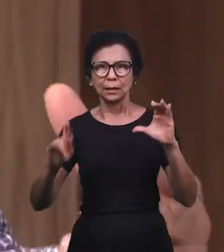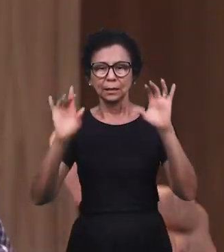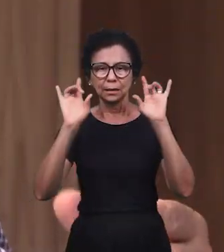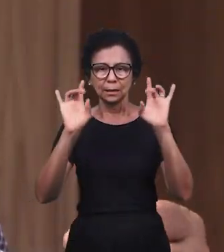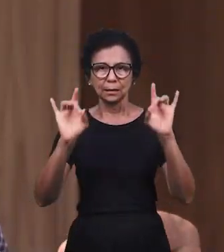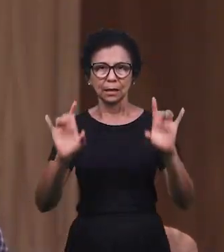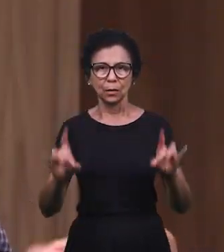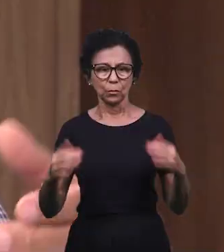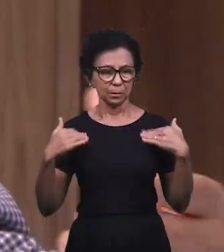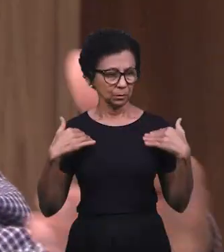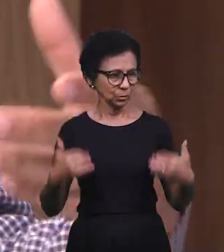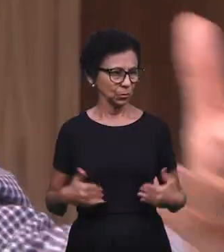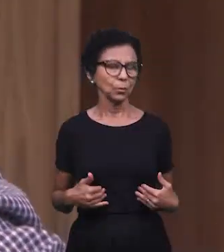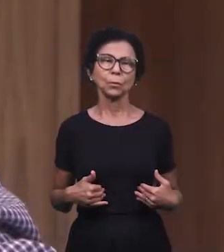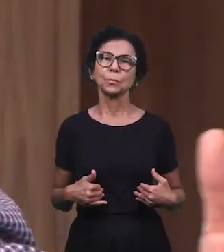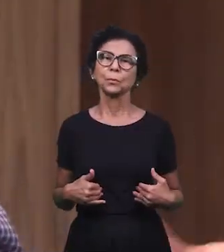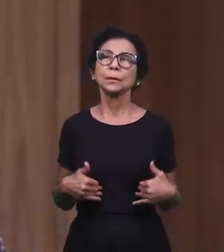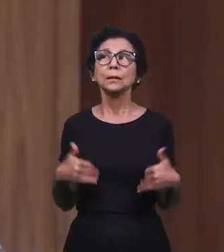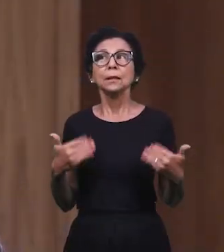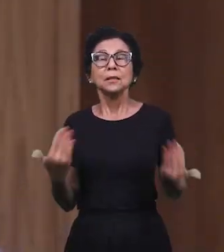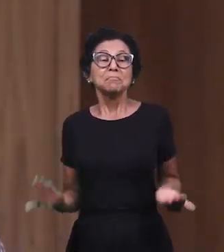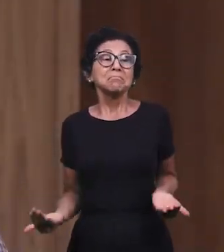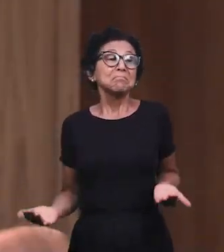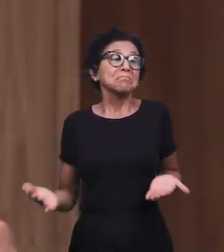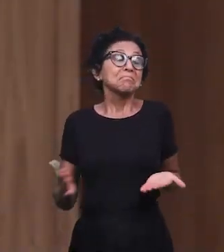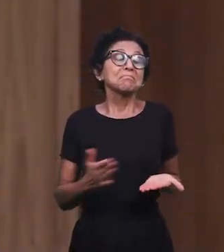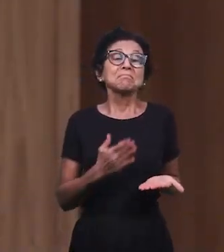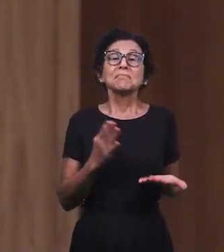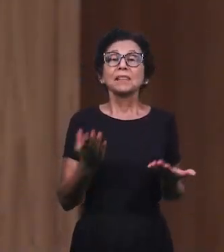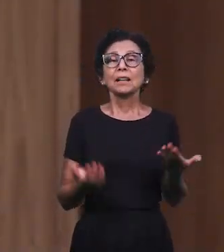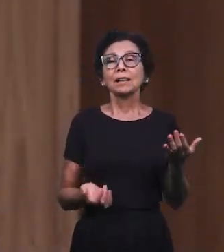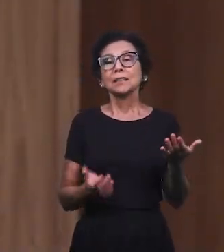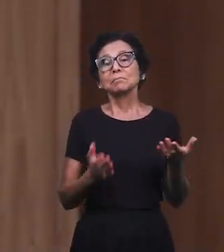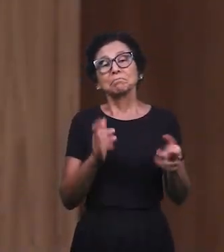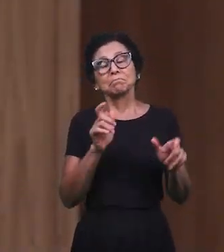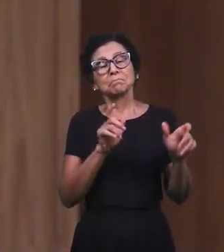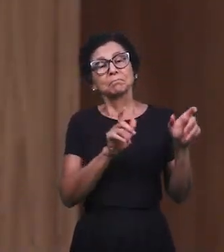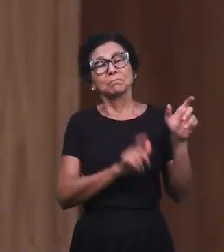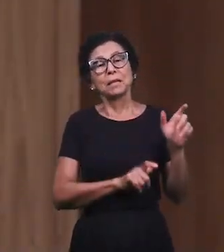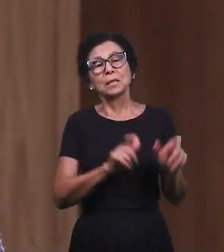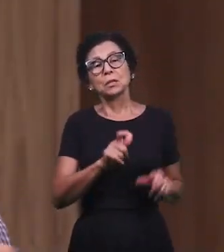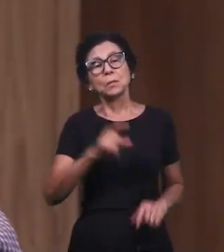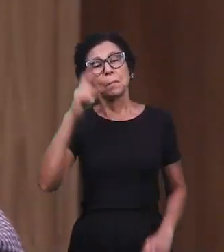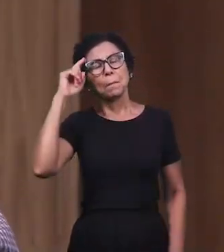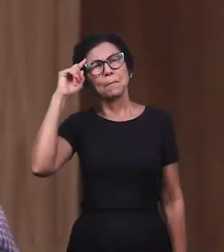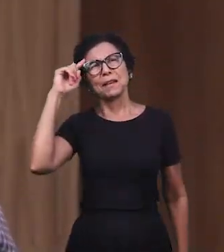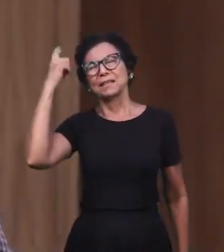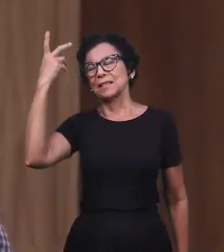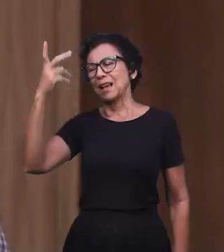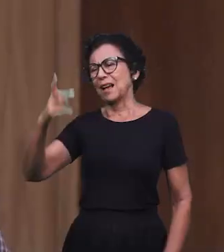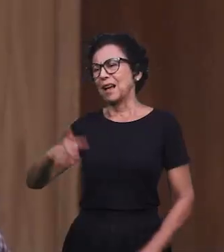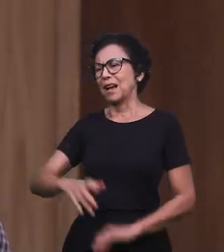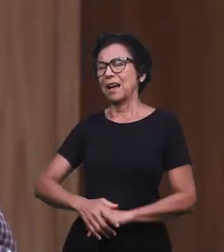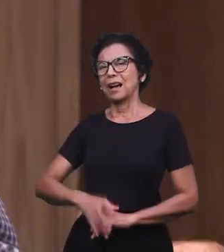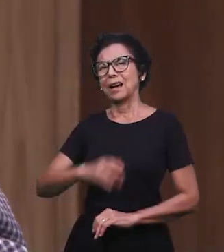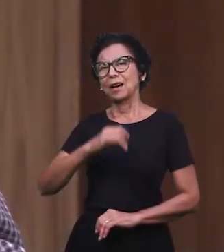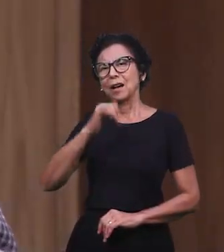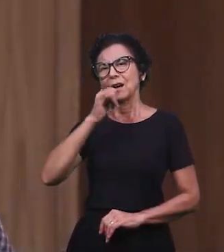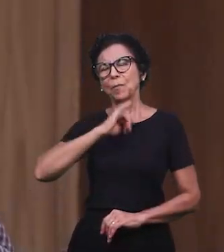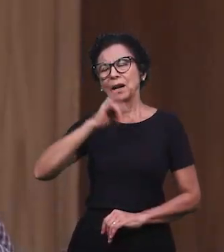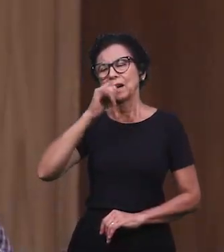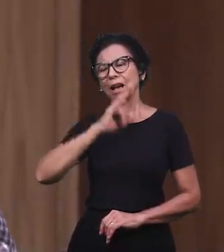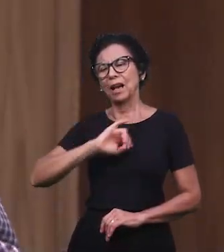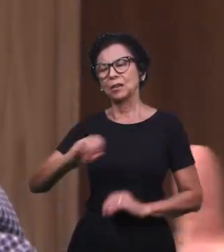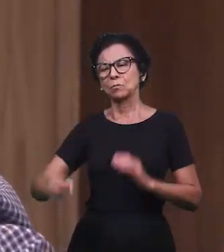vem aqueles que acham que a vida surgiu da aleatoriedade, aí vem